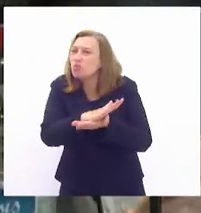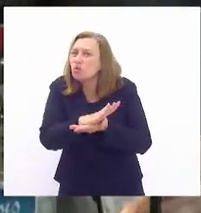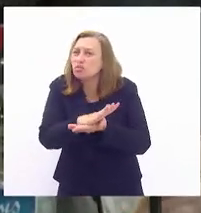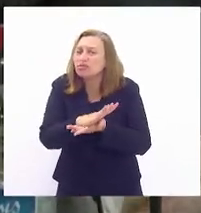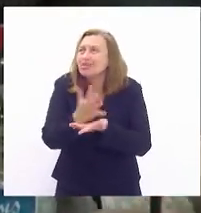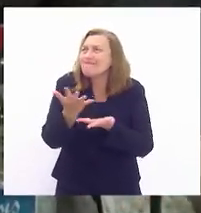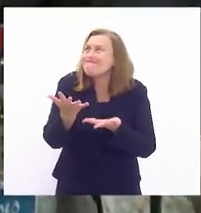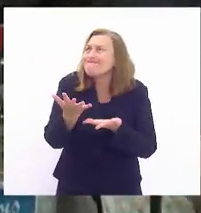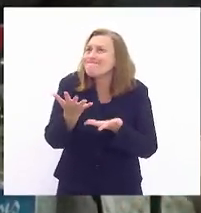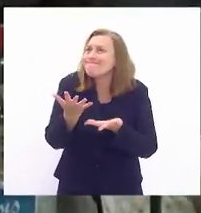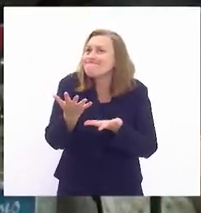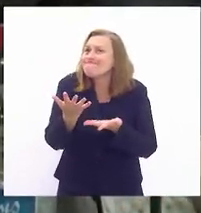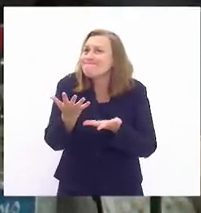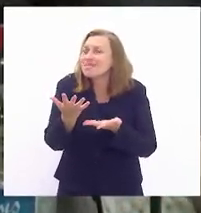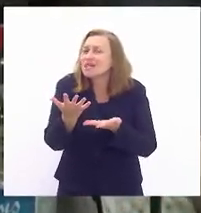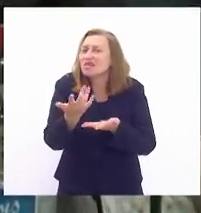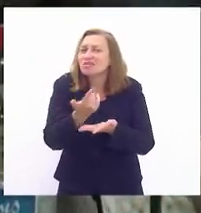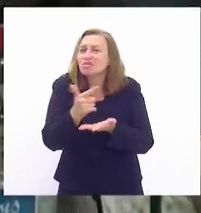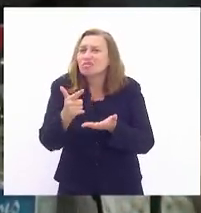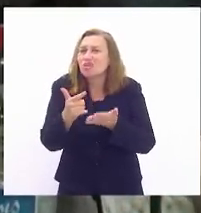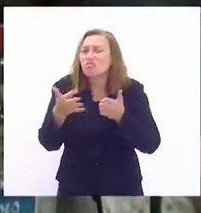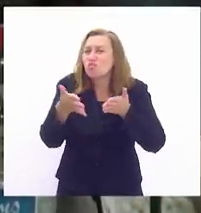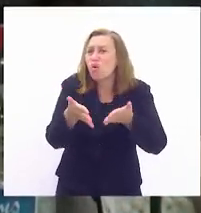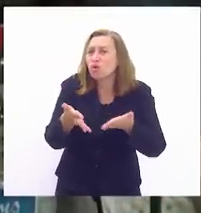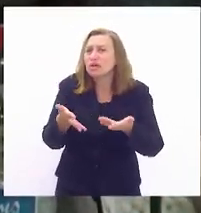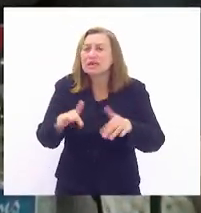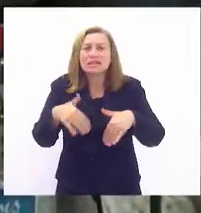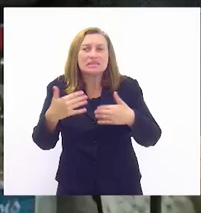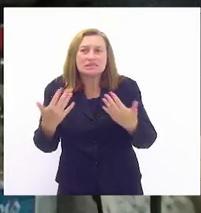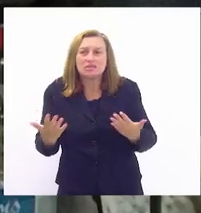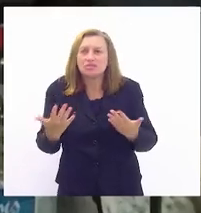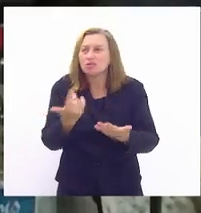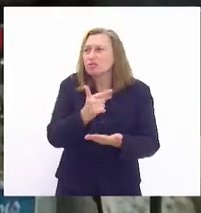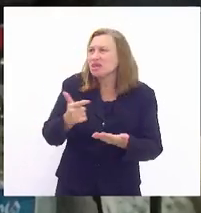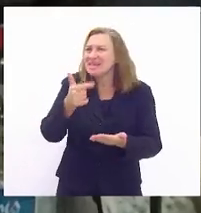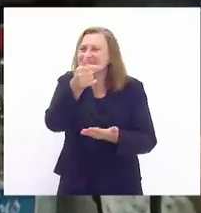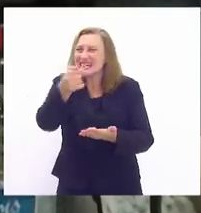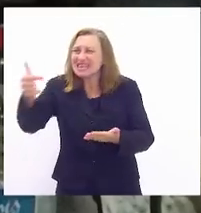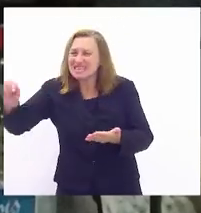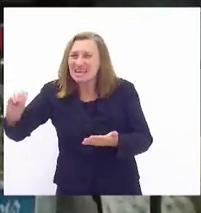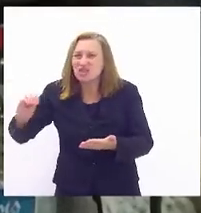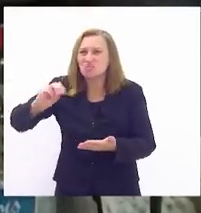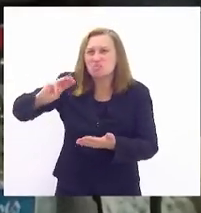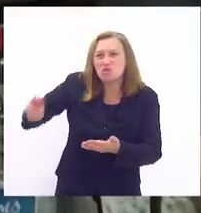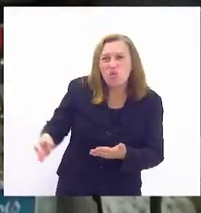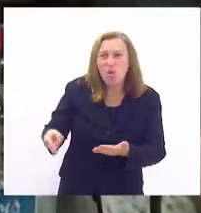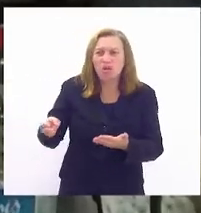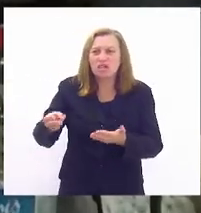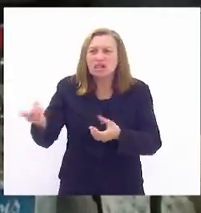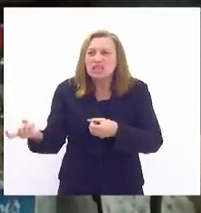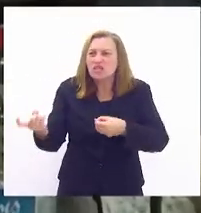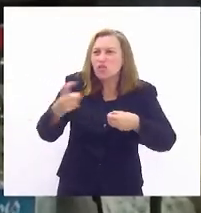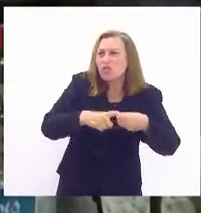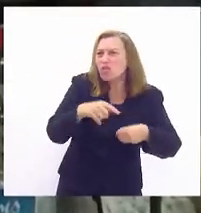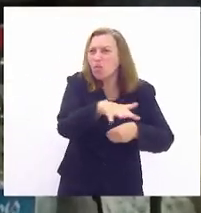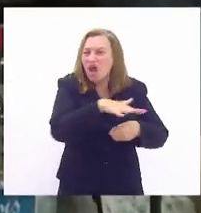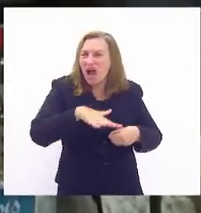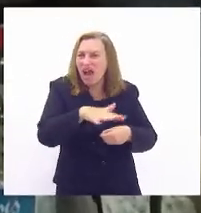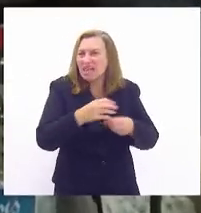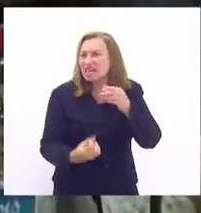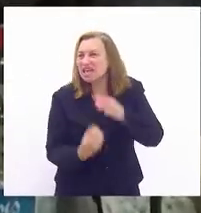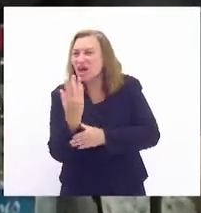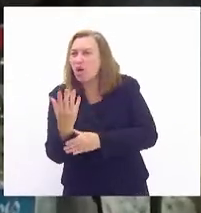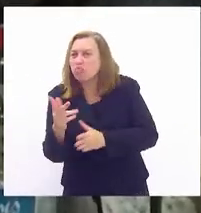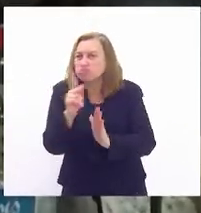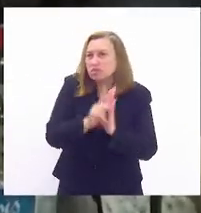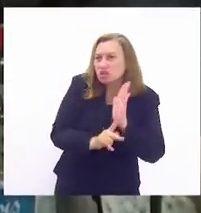uma materialidade maior. Então, não, que não condenem 700 milhões, mas que condenem em devolver uma área, em criar um projeto